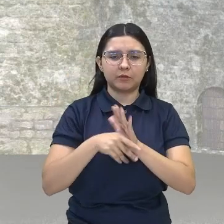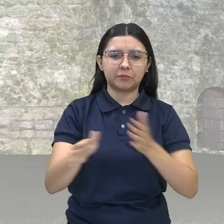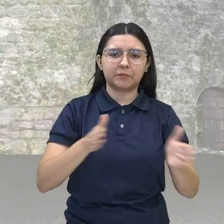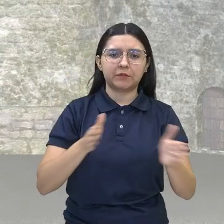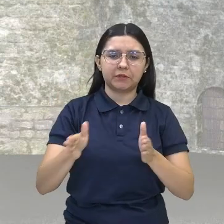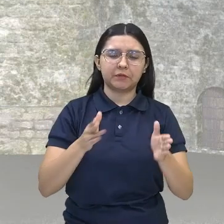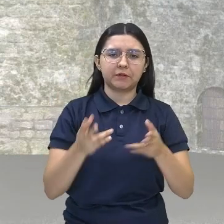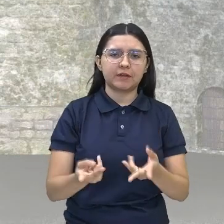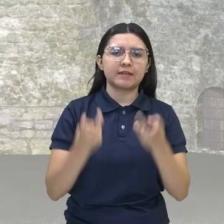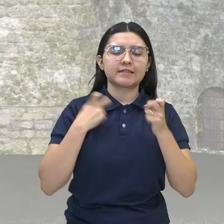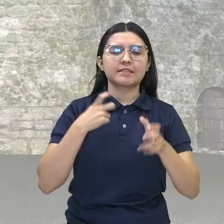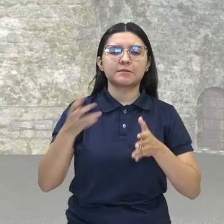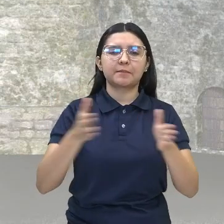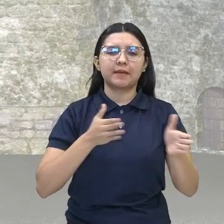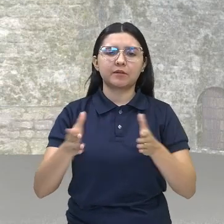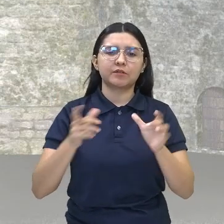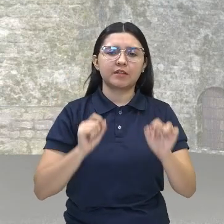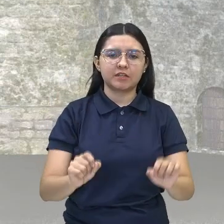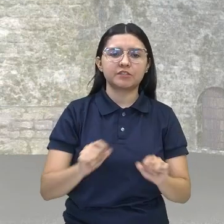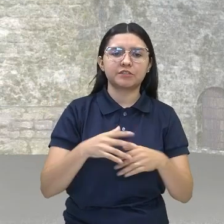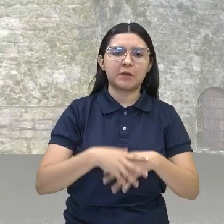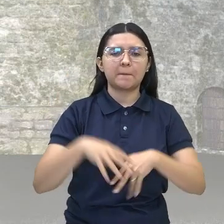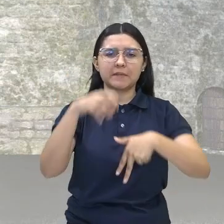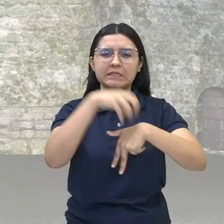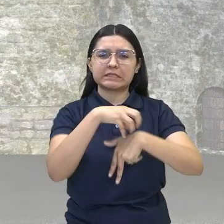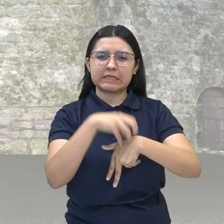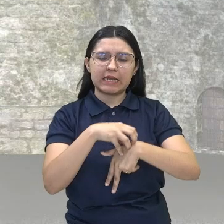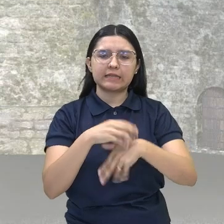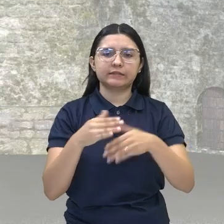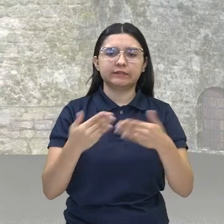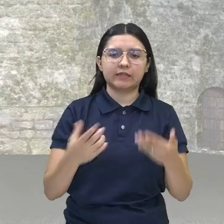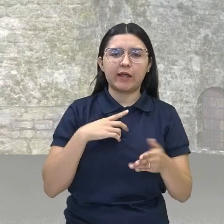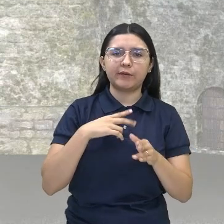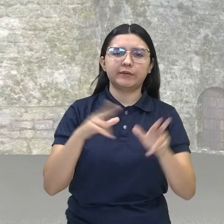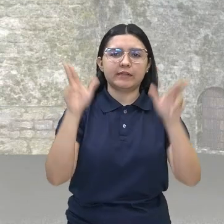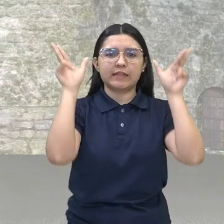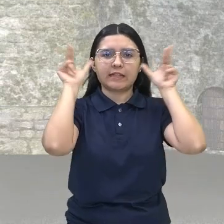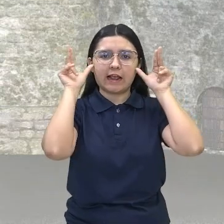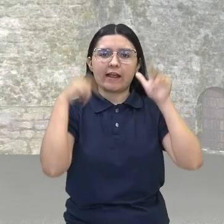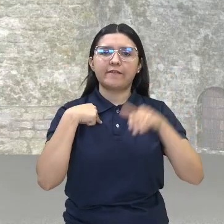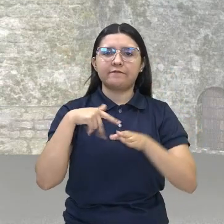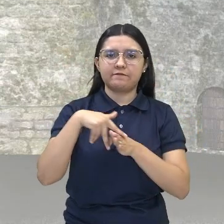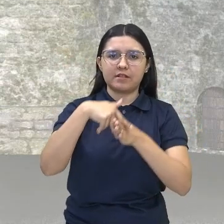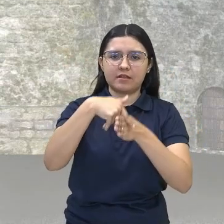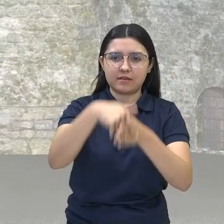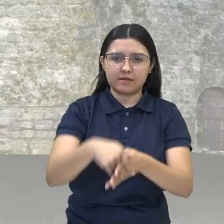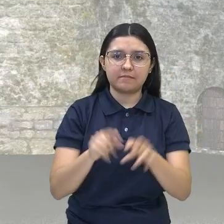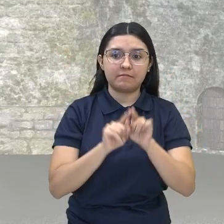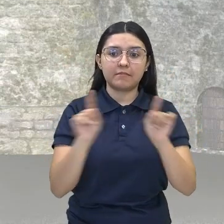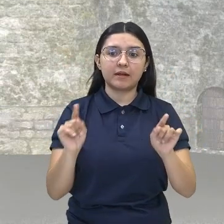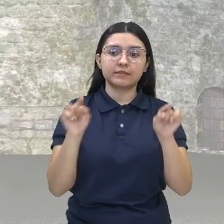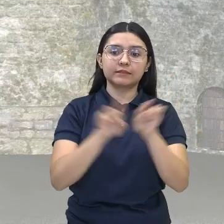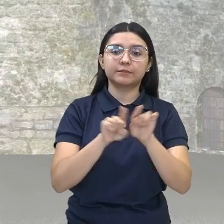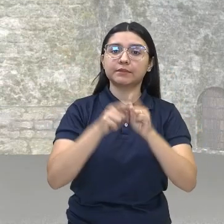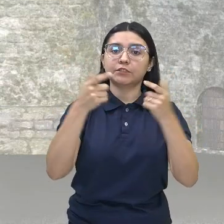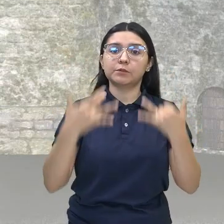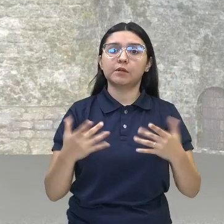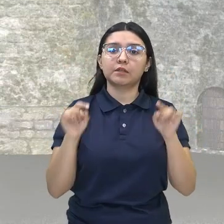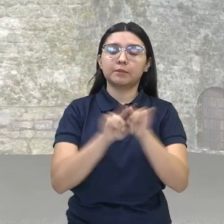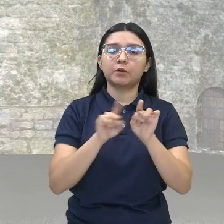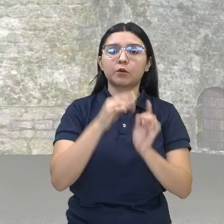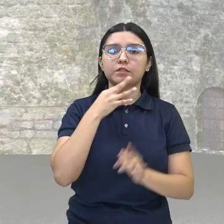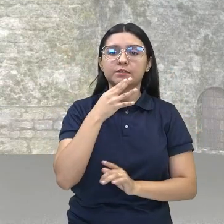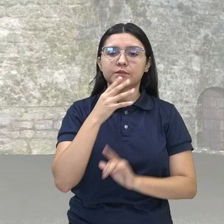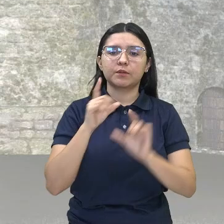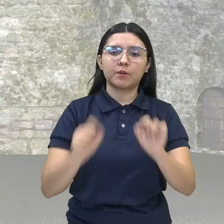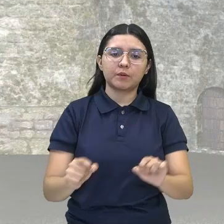momento como o momento das donzelas, da cavalaria, enfim. Mas não só disso, tá, gente? Falaremos e conheceremos um